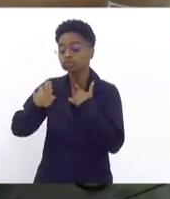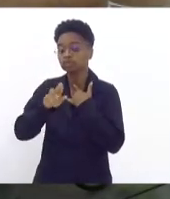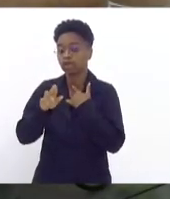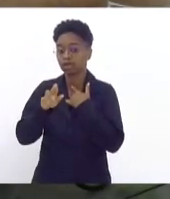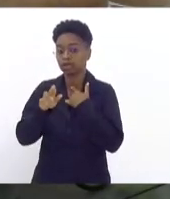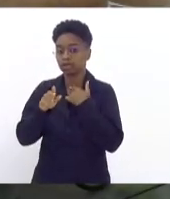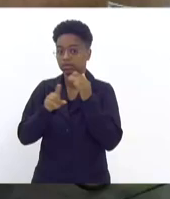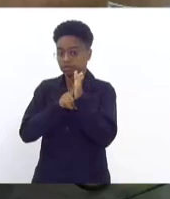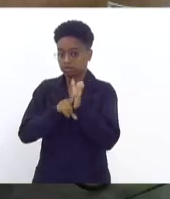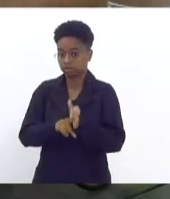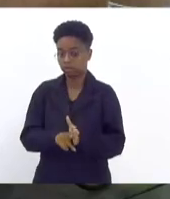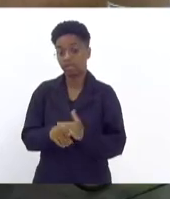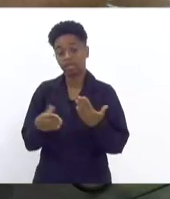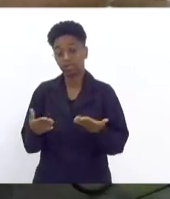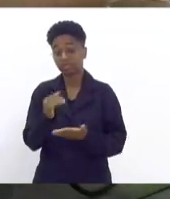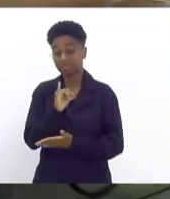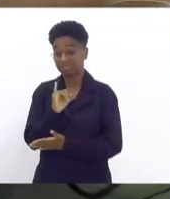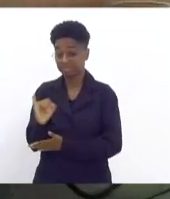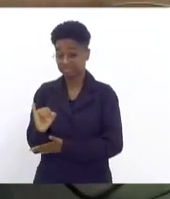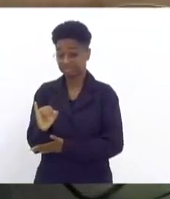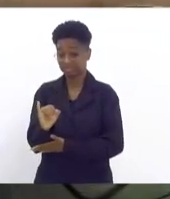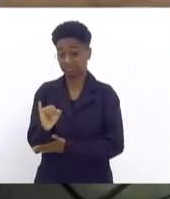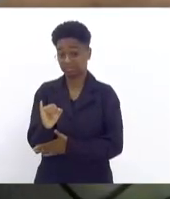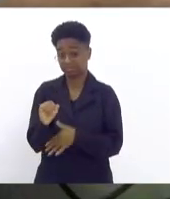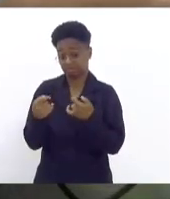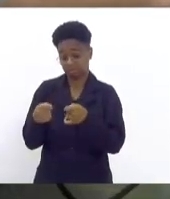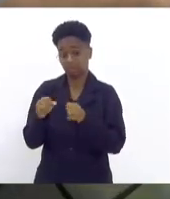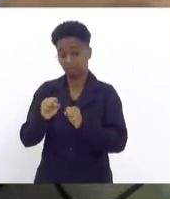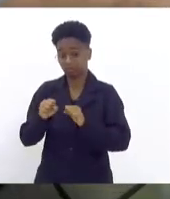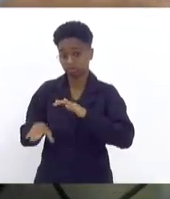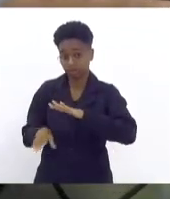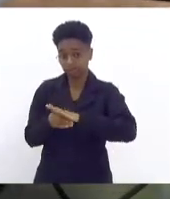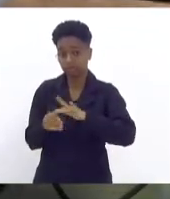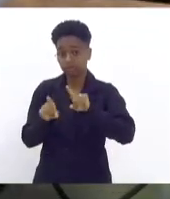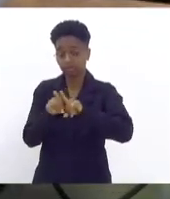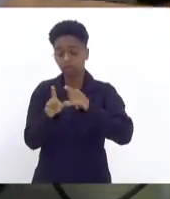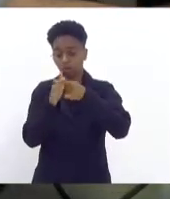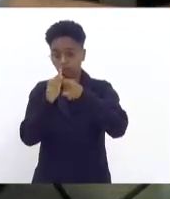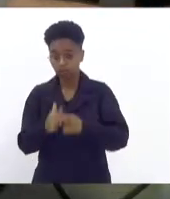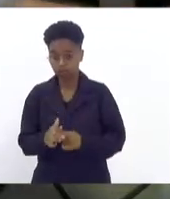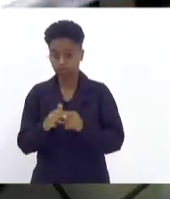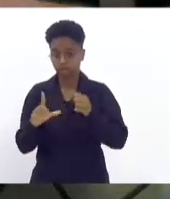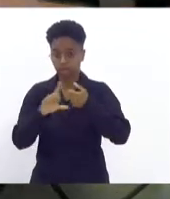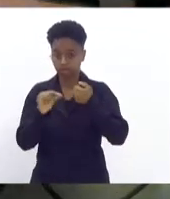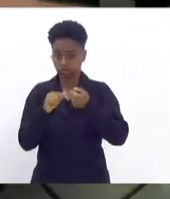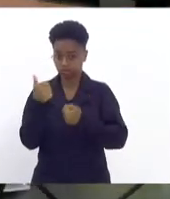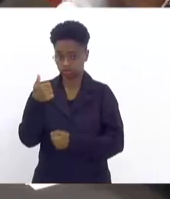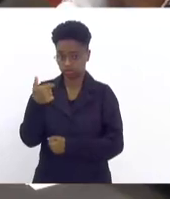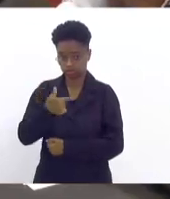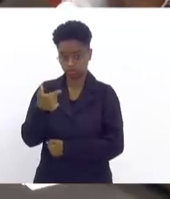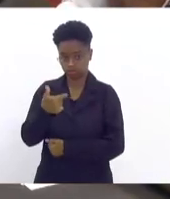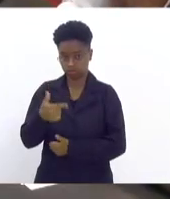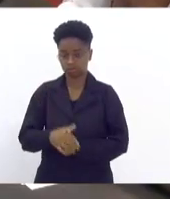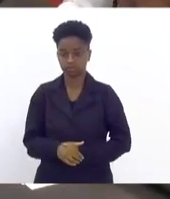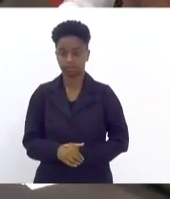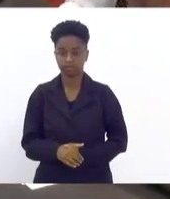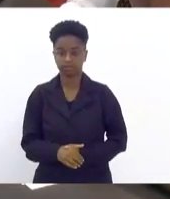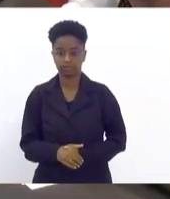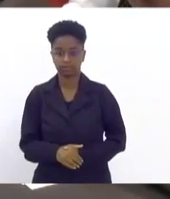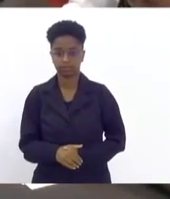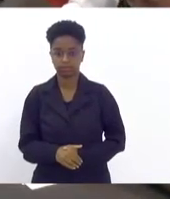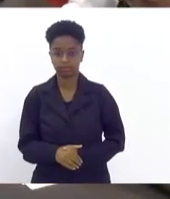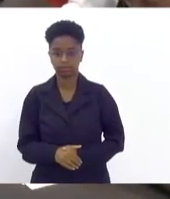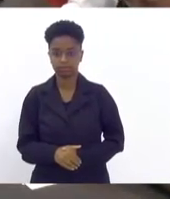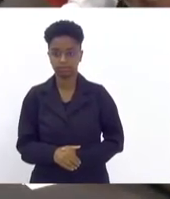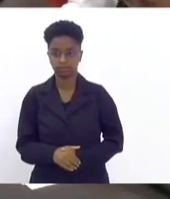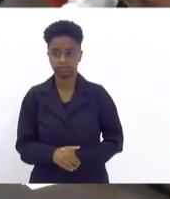Então, só para, se for o caso, a hipótese, fazer com emendas, corrigindo o artigo 2º. Seguindo a